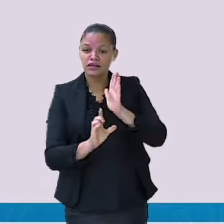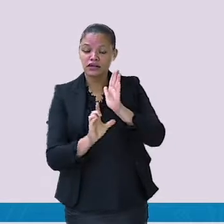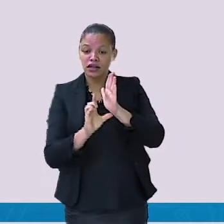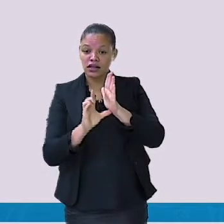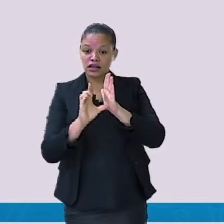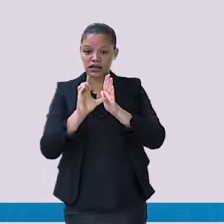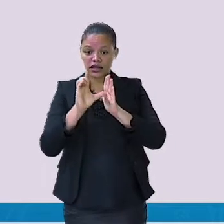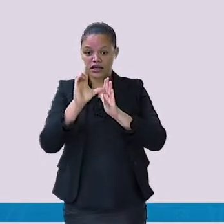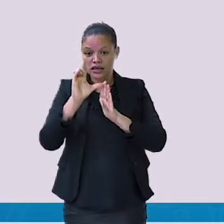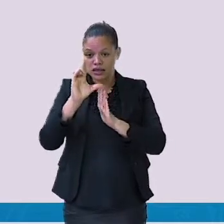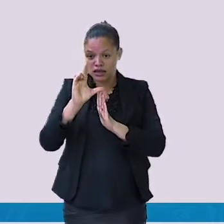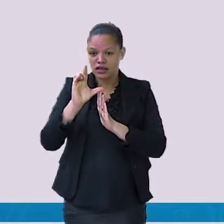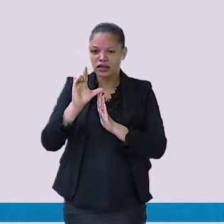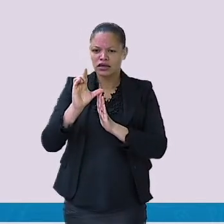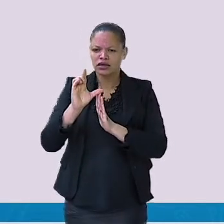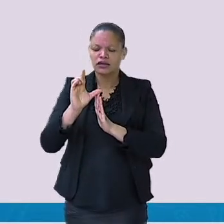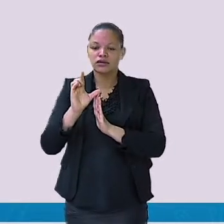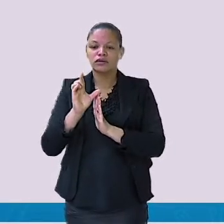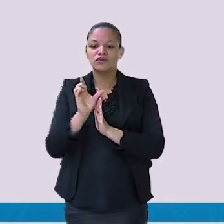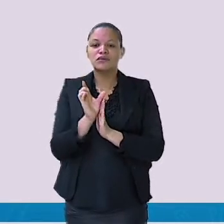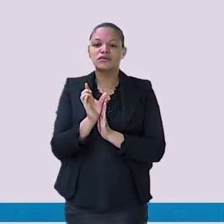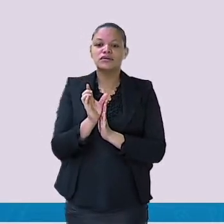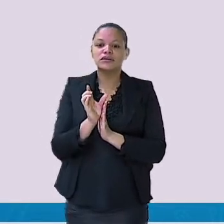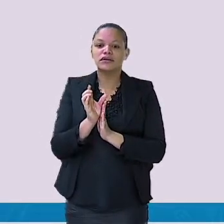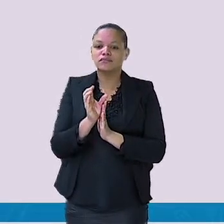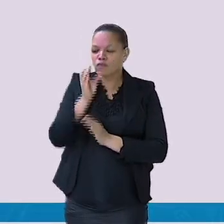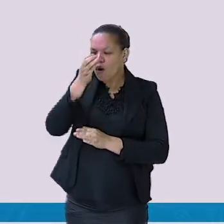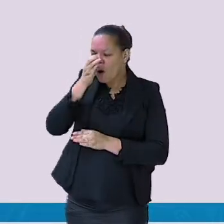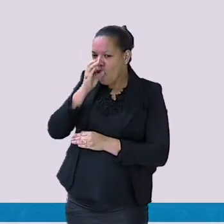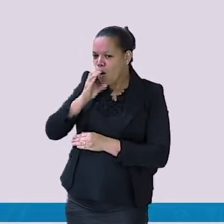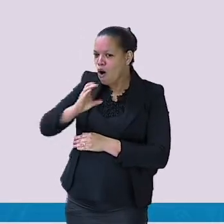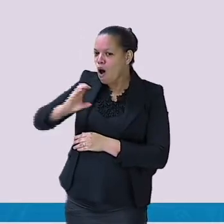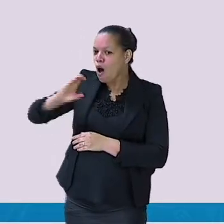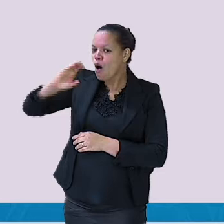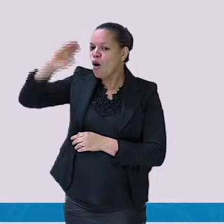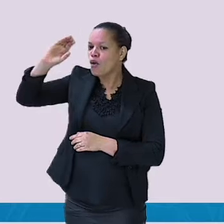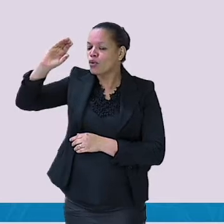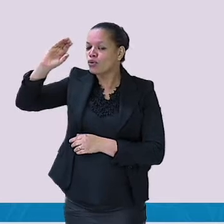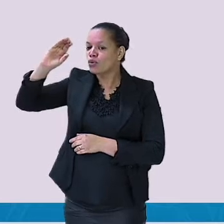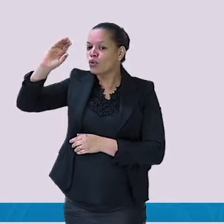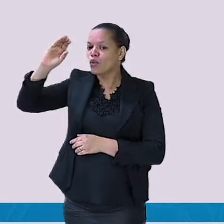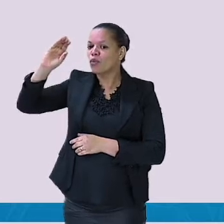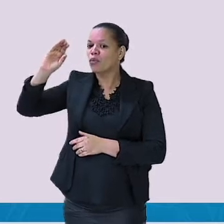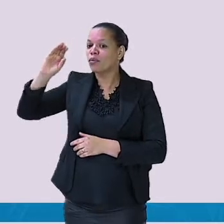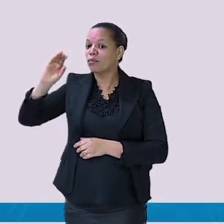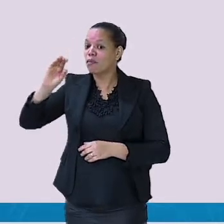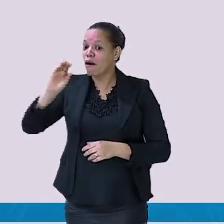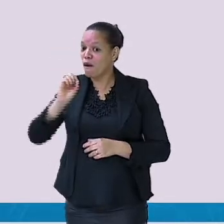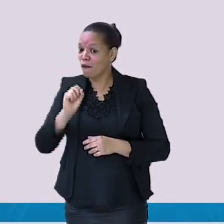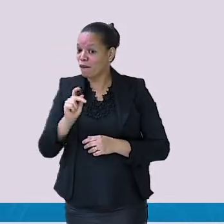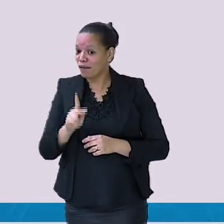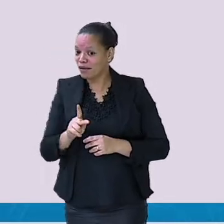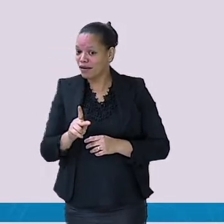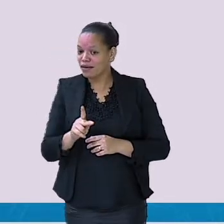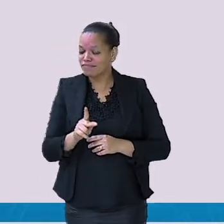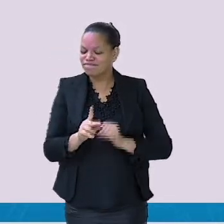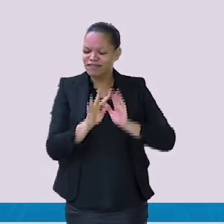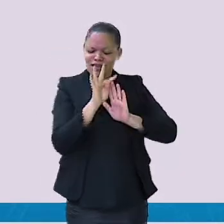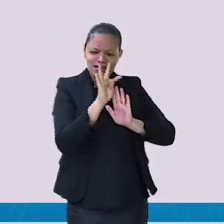que cabe na tromba do elefante por vez, ok? Este